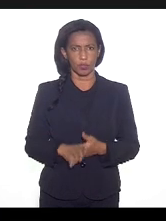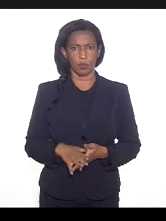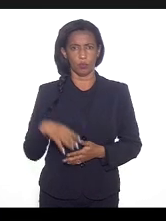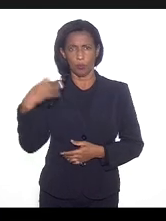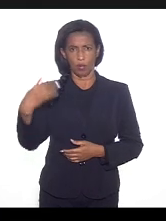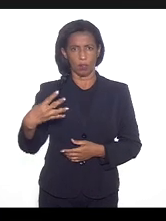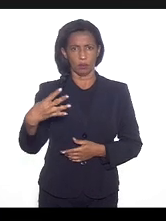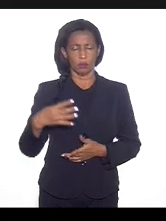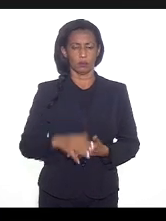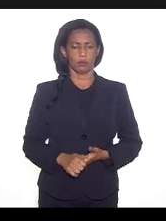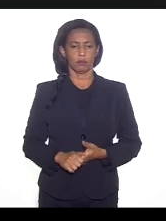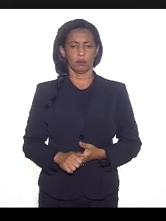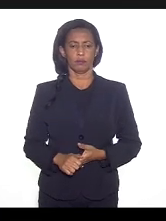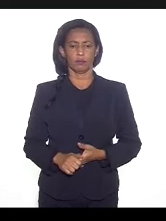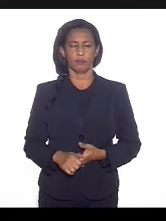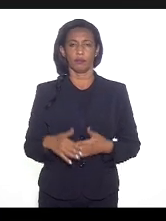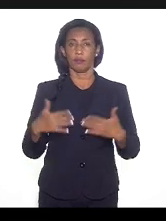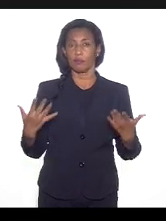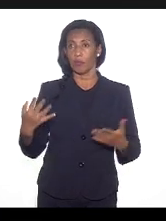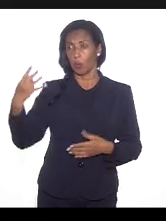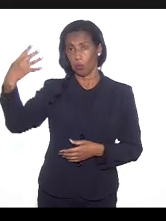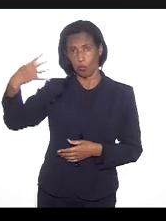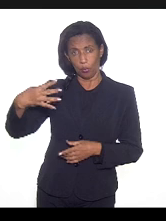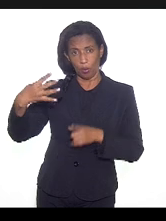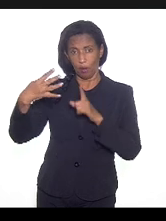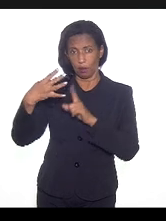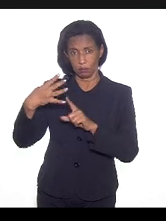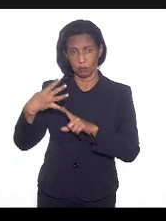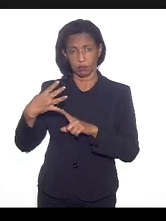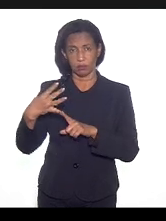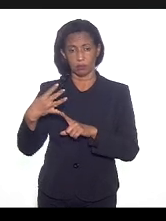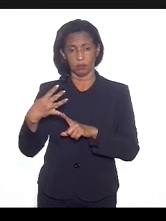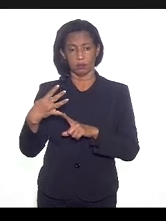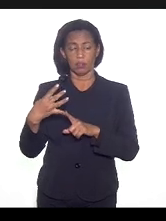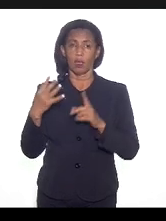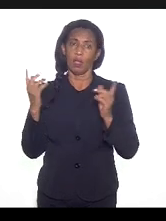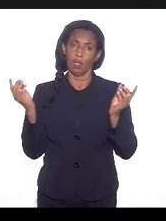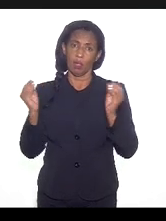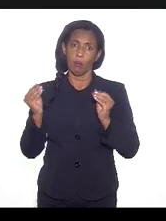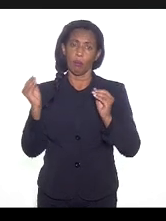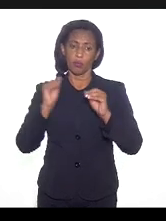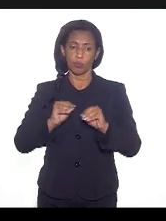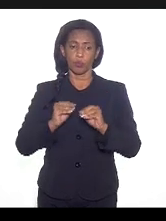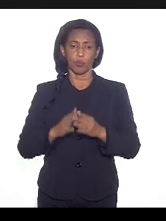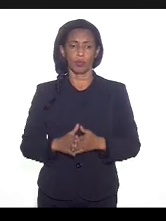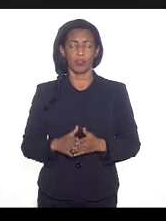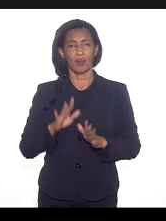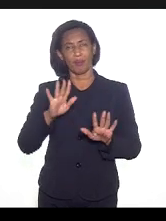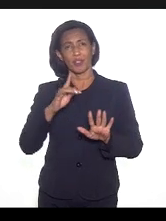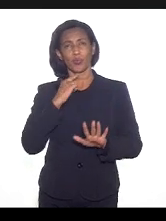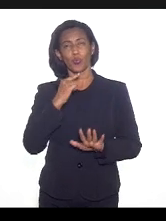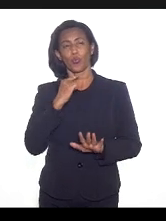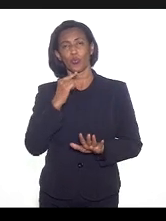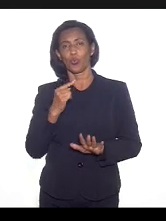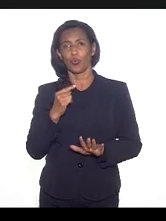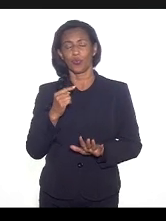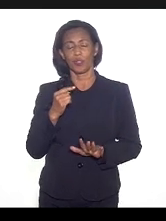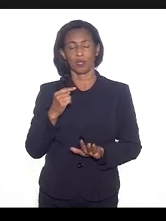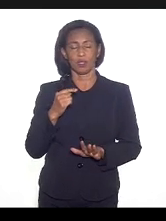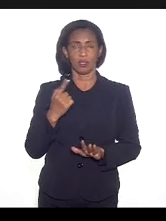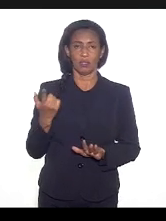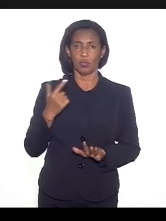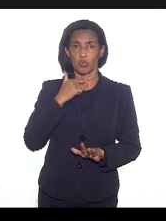quarto? Deputado Valdeque, o quarto podemos colocar, mas é porque eu tenho uma dúvida nele que eu não consegui